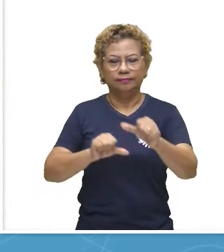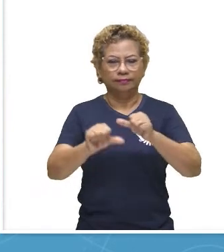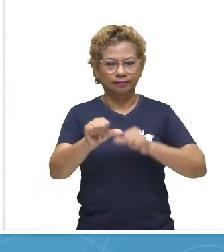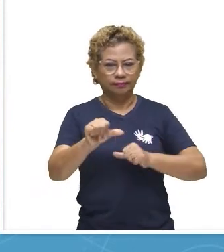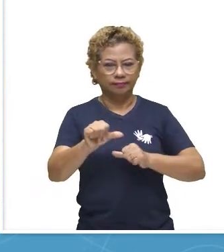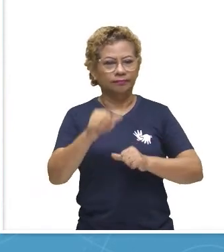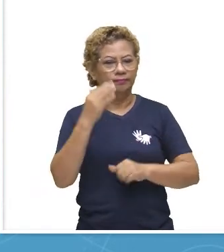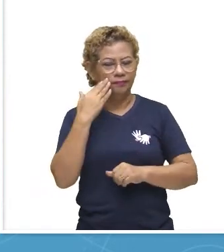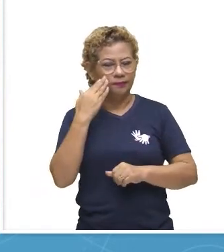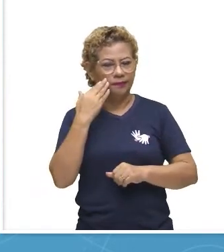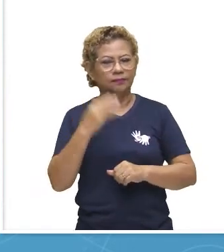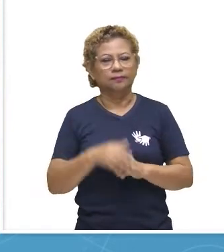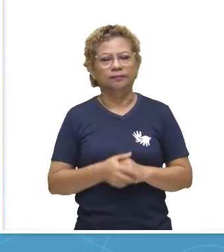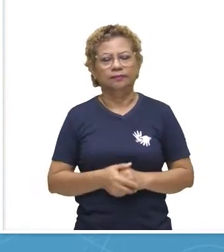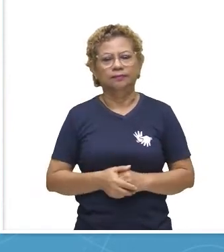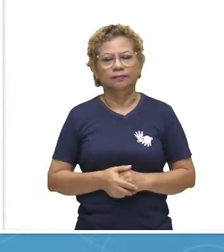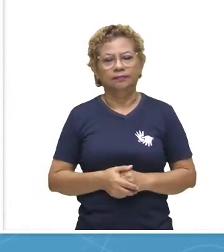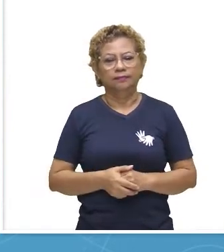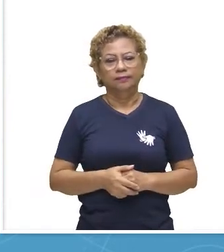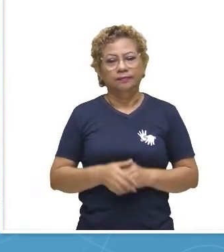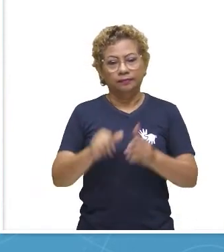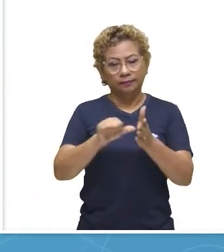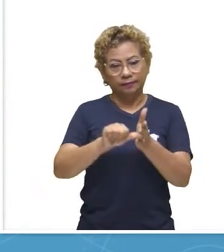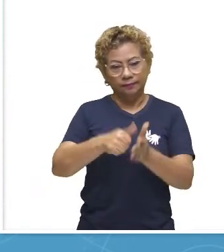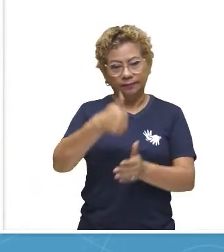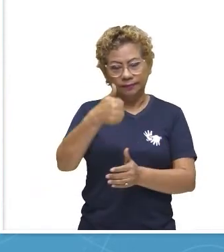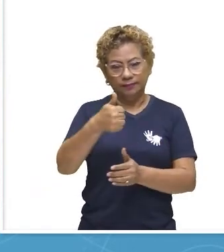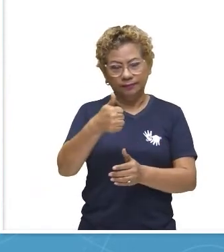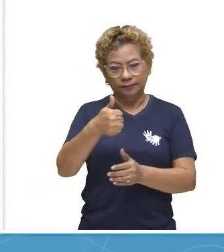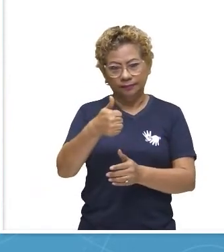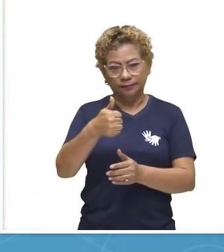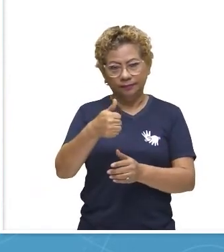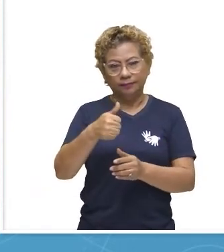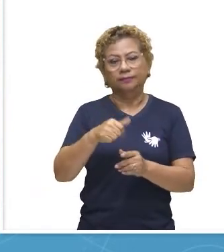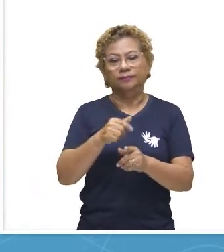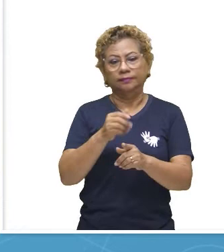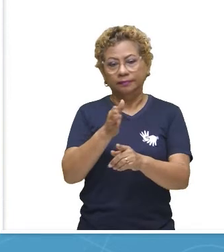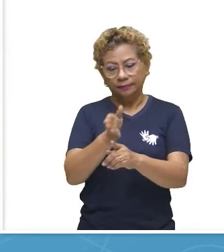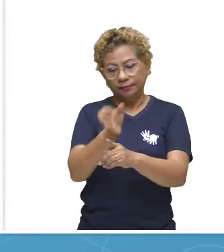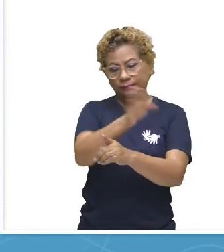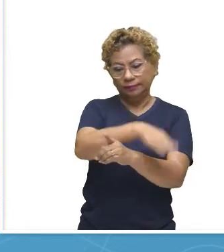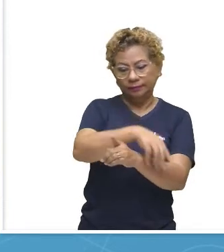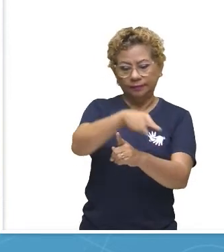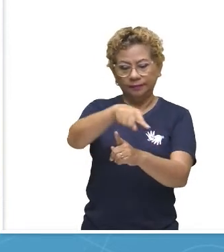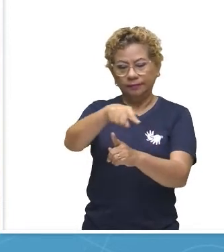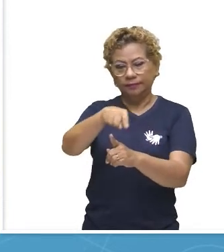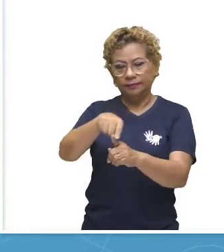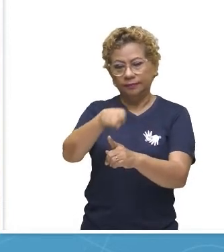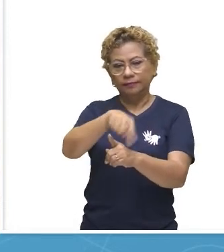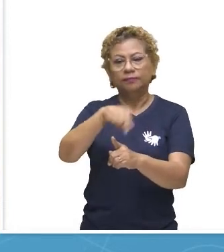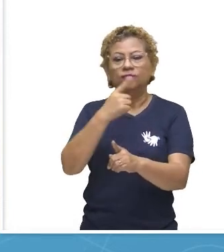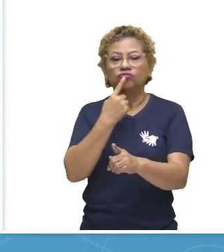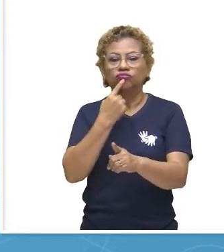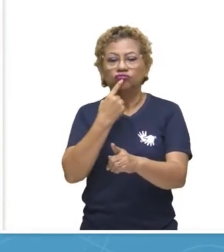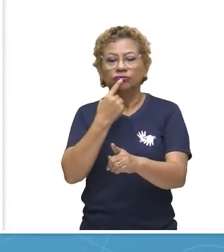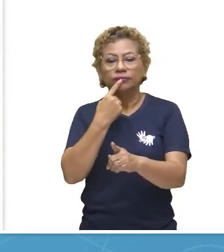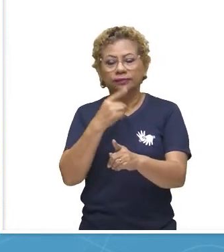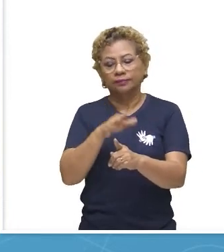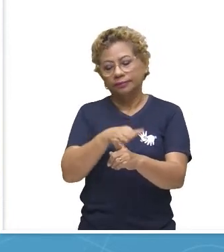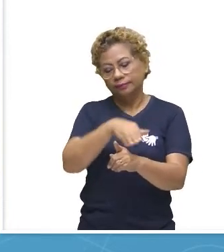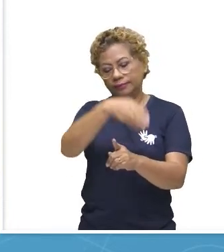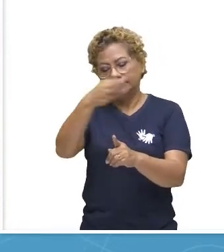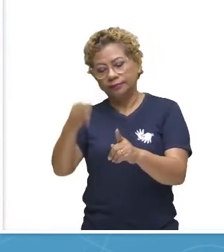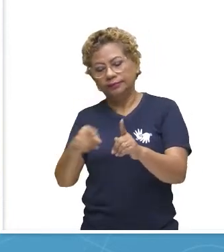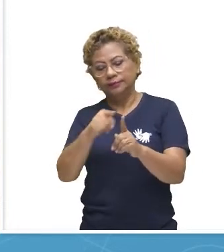Então, se esse aqui primeiro está desse lado da reta transversal, o